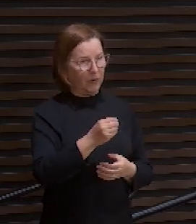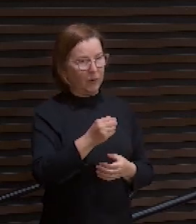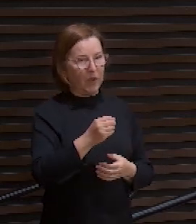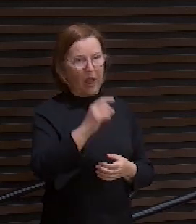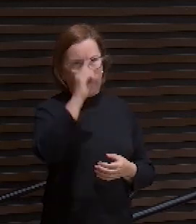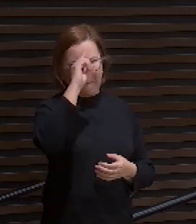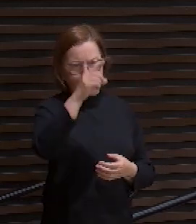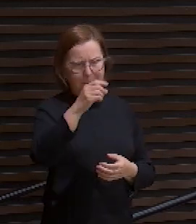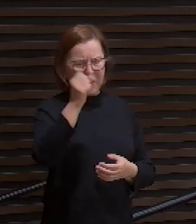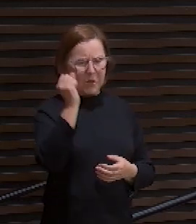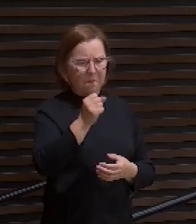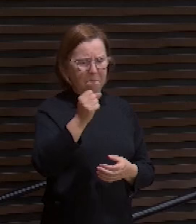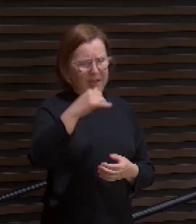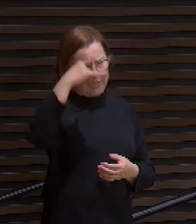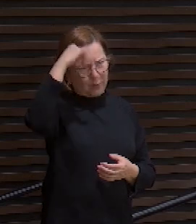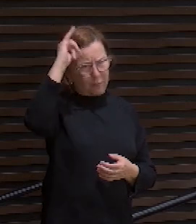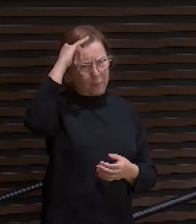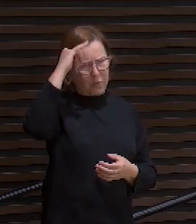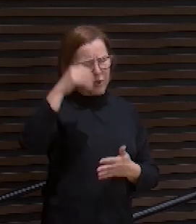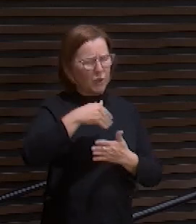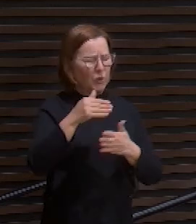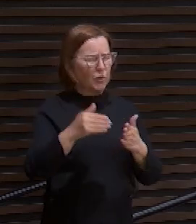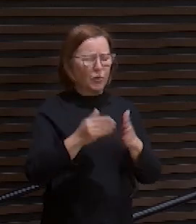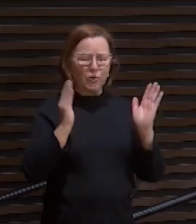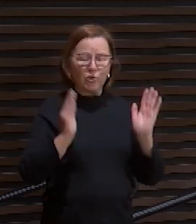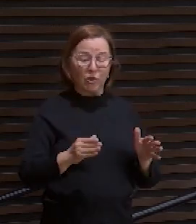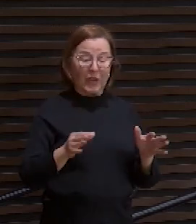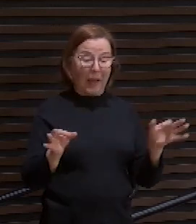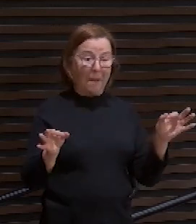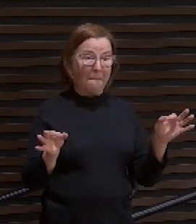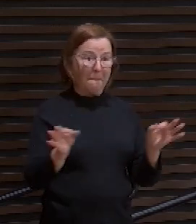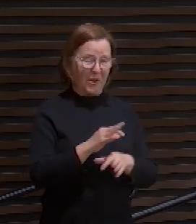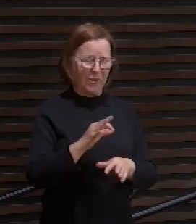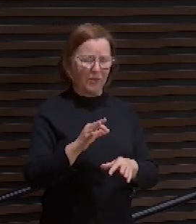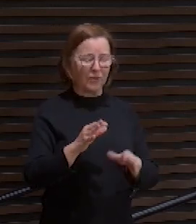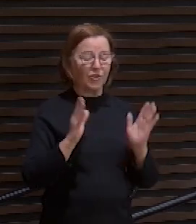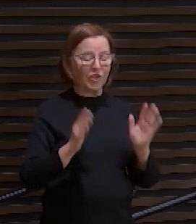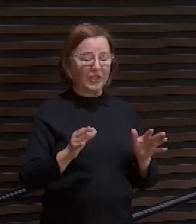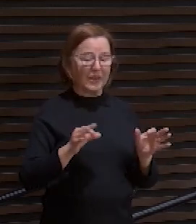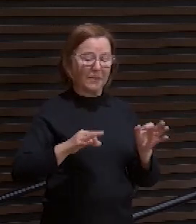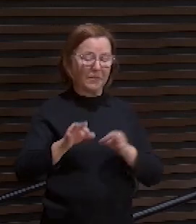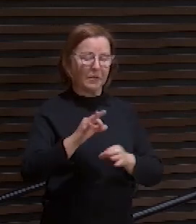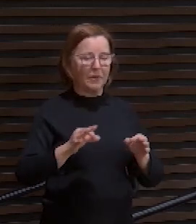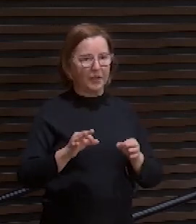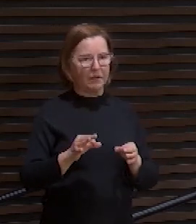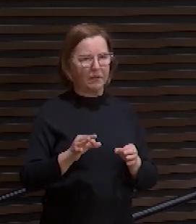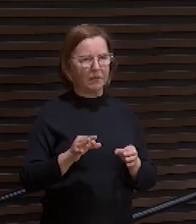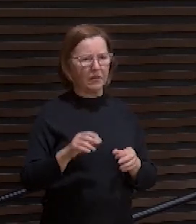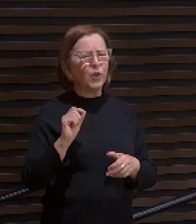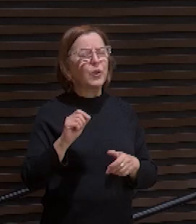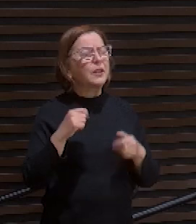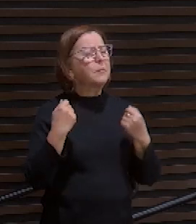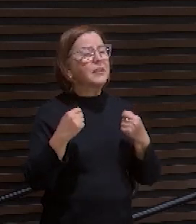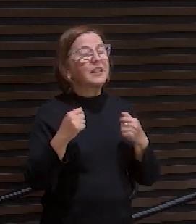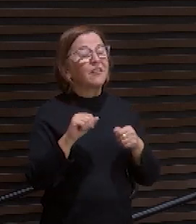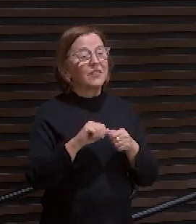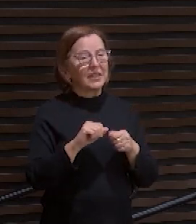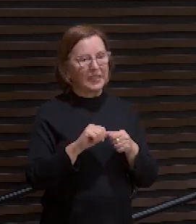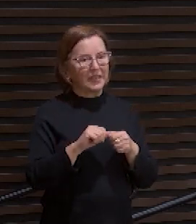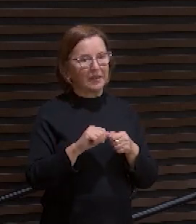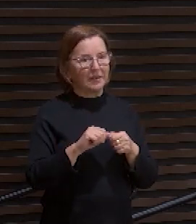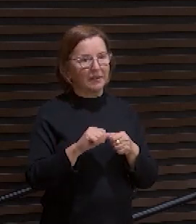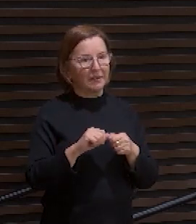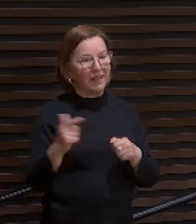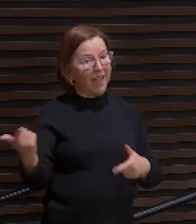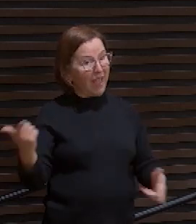estava tudo pronto, tudo preparado. O que tinha que fazer? Tinha que vir para a festa